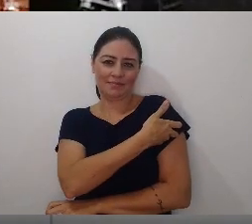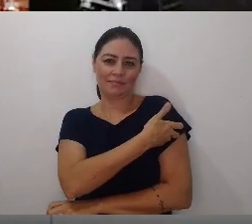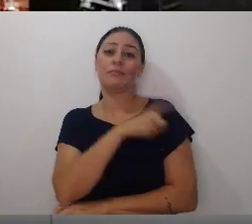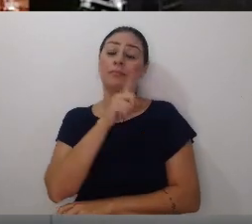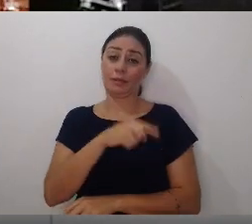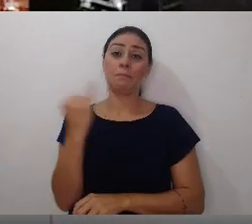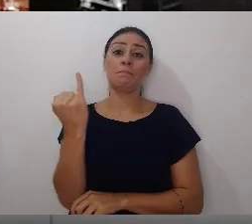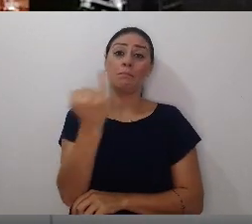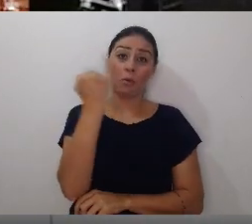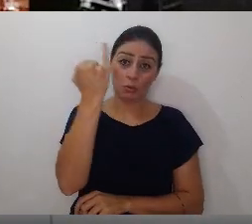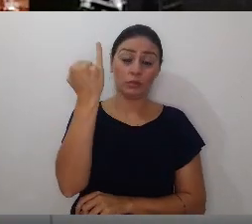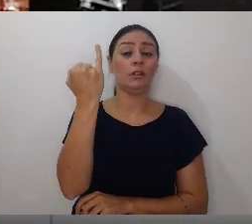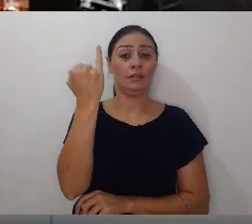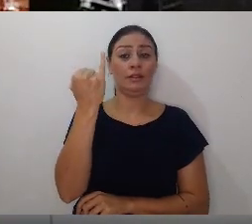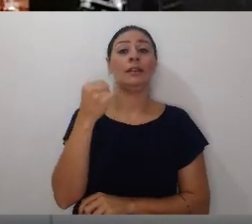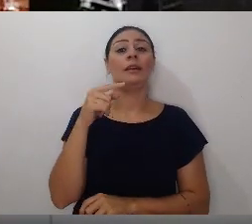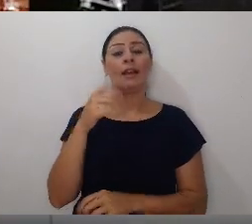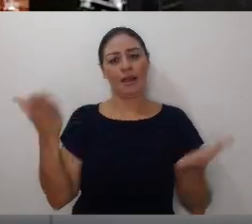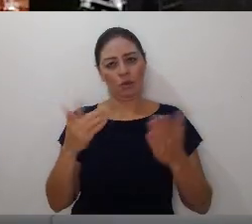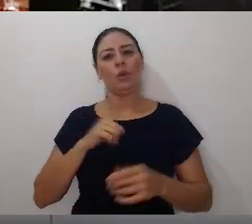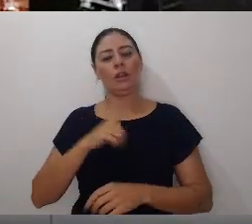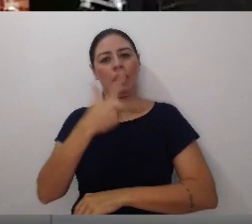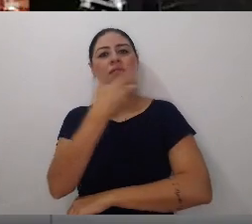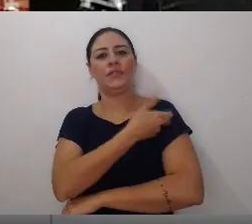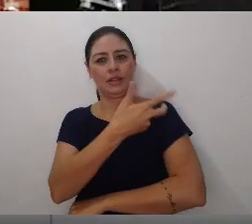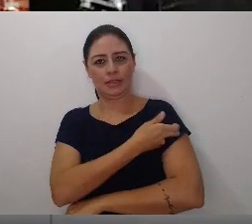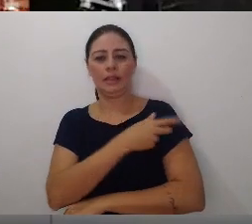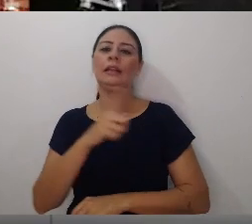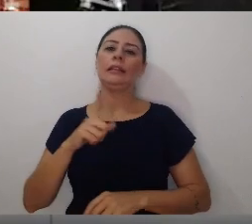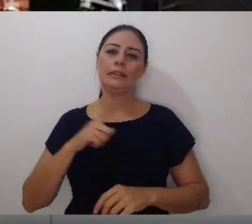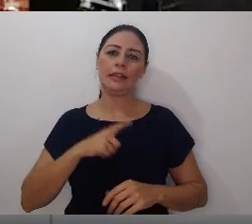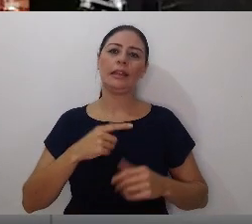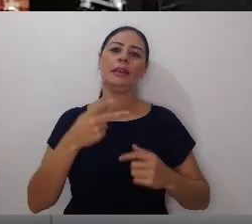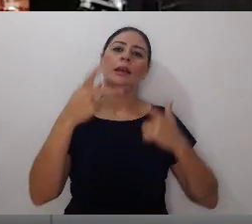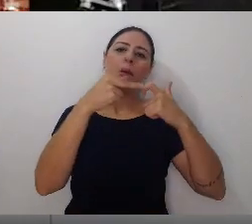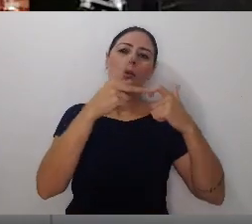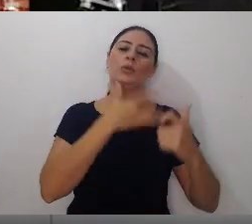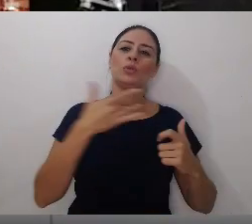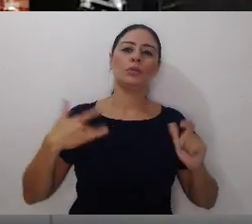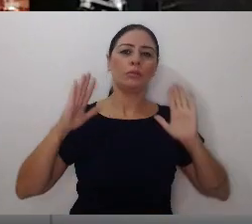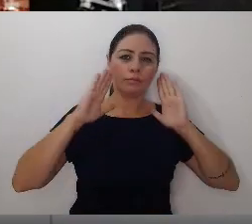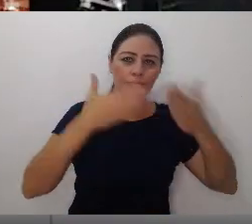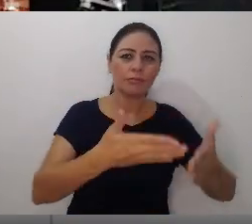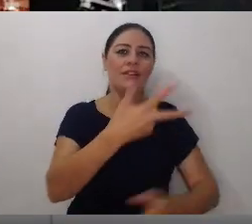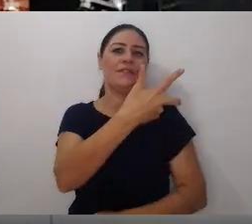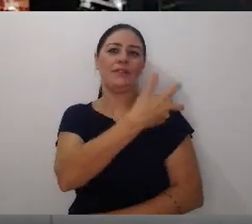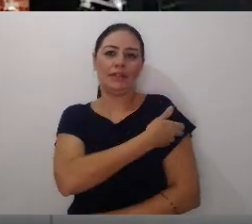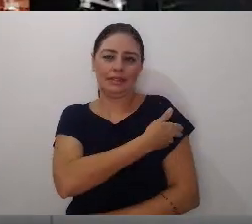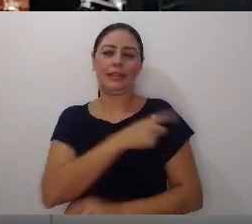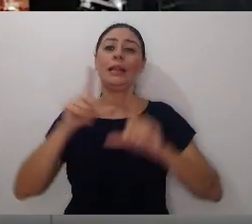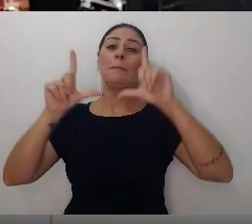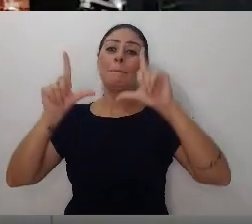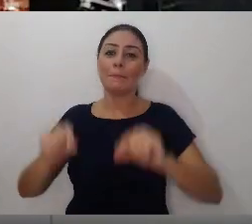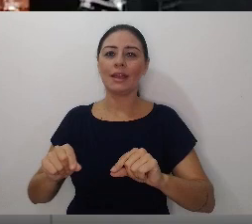As vacinas, pediram para eu falar das vacinas. É bem importante, gente. Eles estão vacinando e tem postos que é